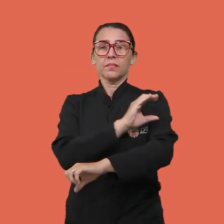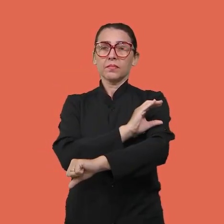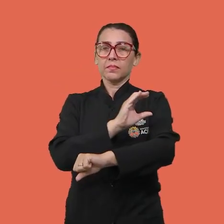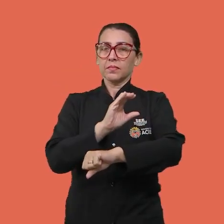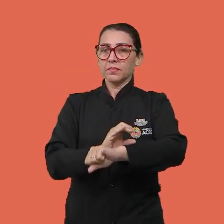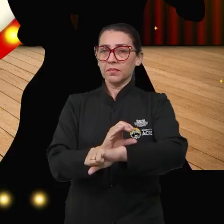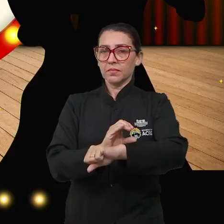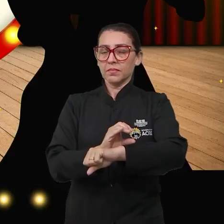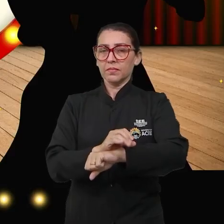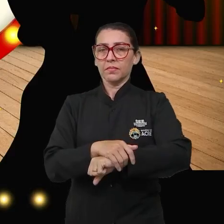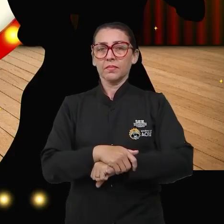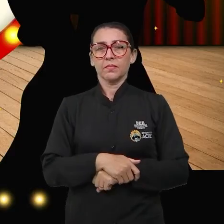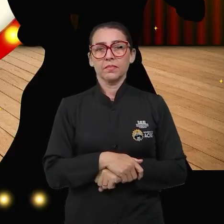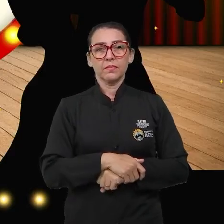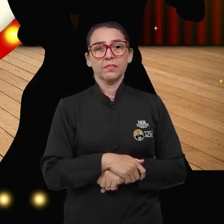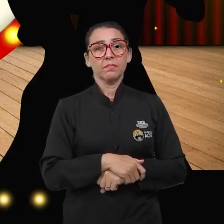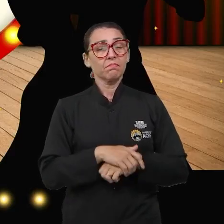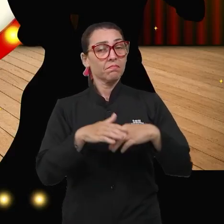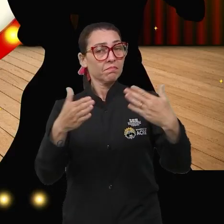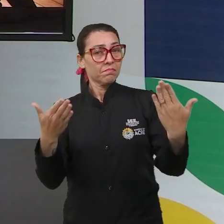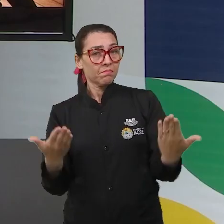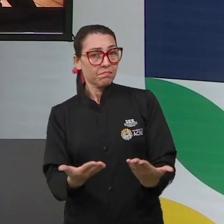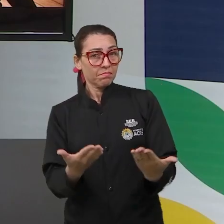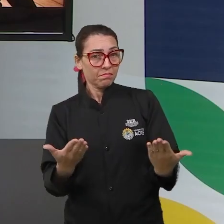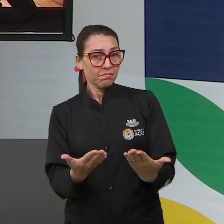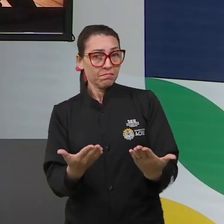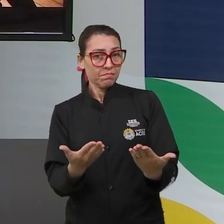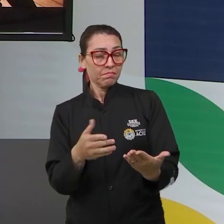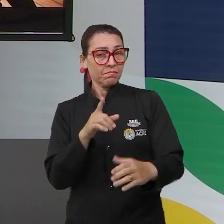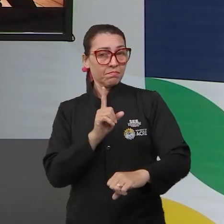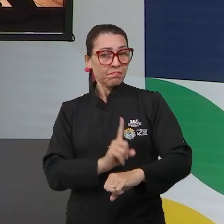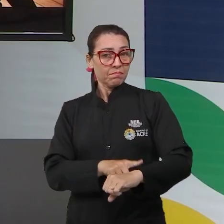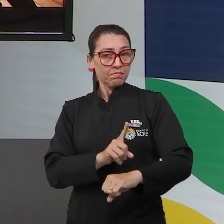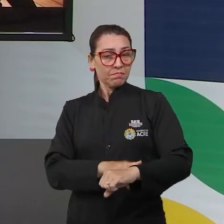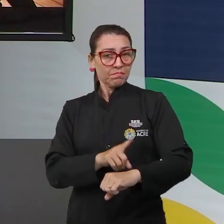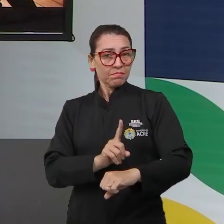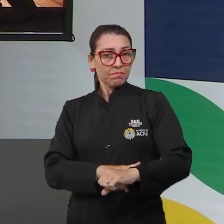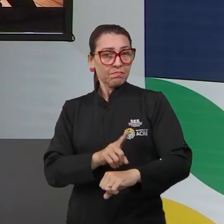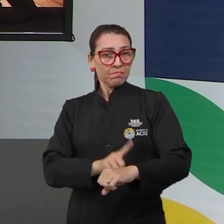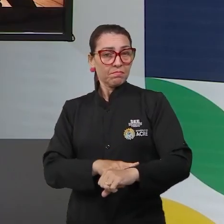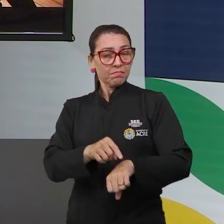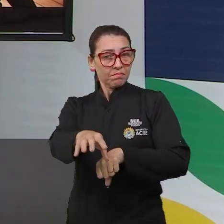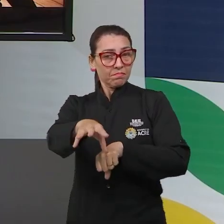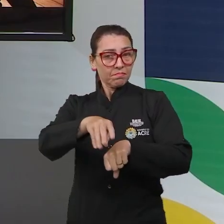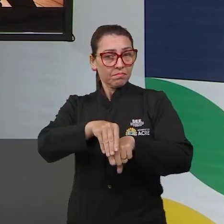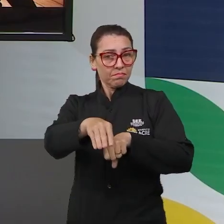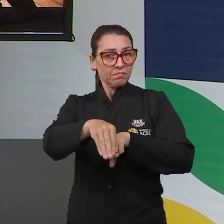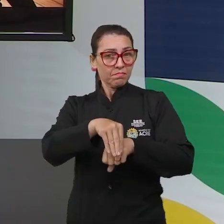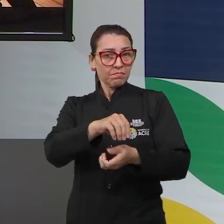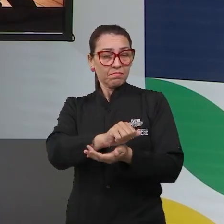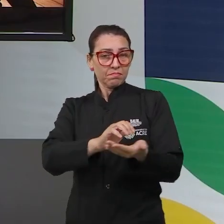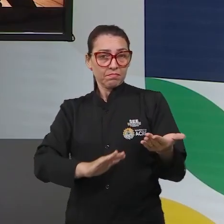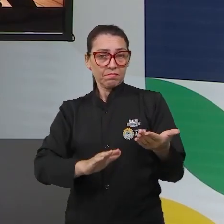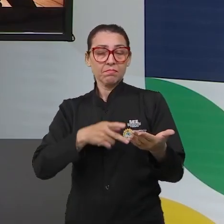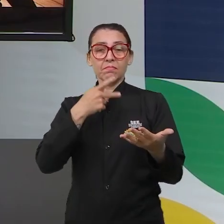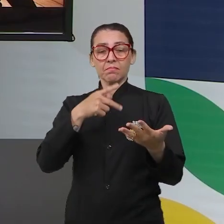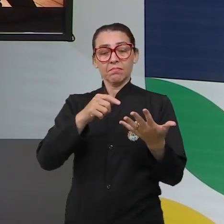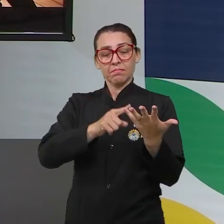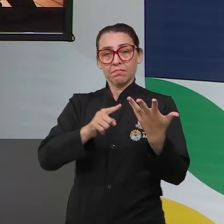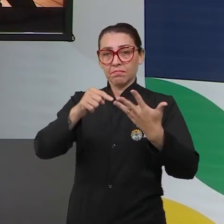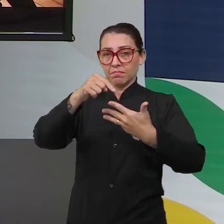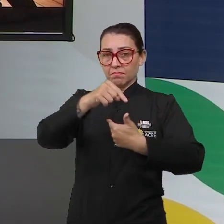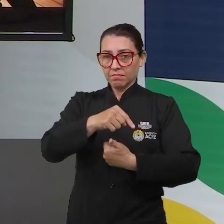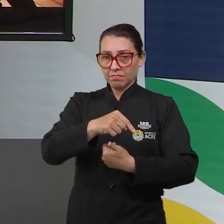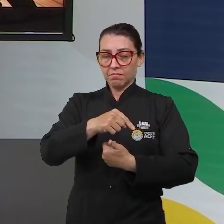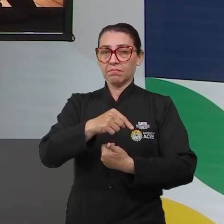cultura. E agora, gente, é a nossa hora de testar os nossos conhecimentos. Nós falamos aí dos elementos da